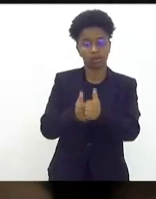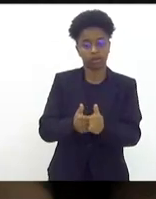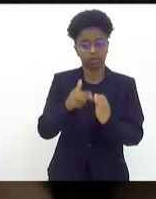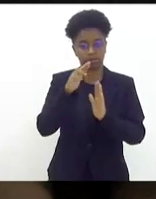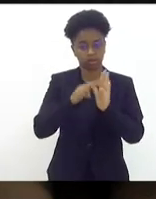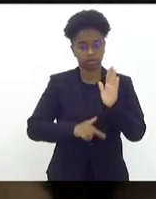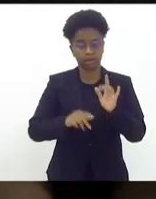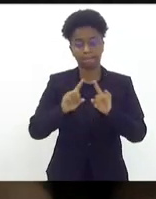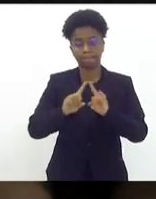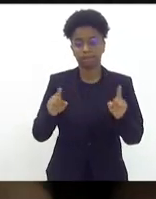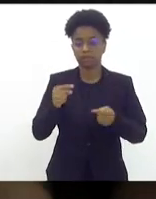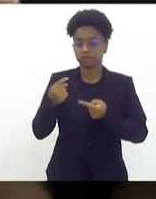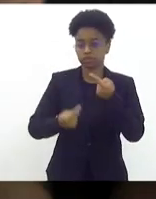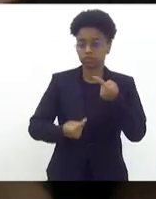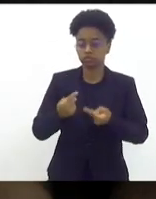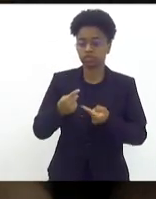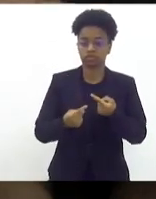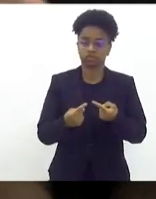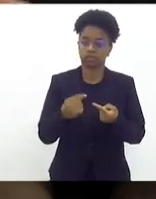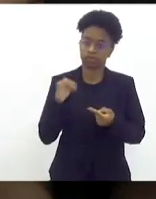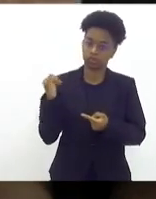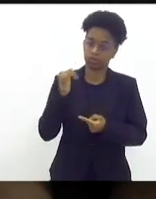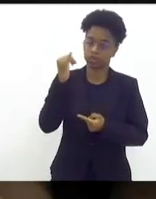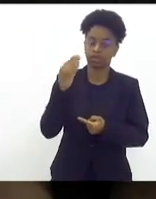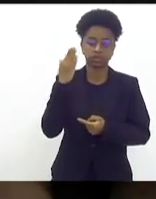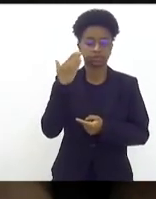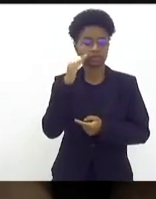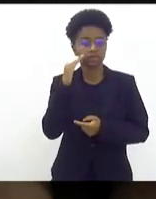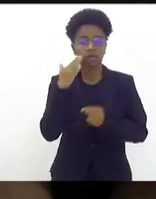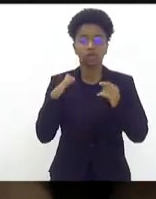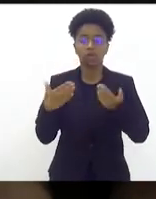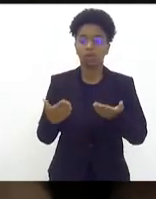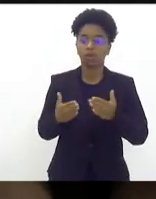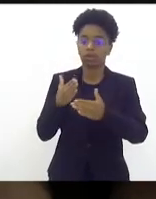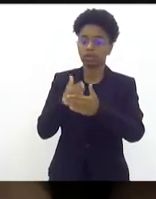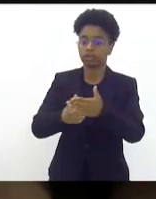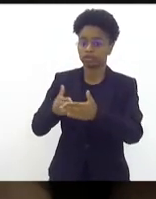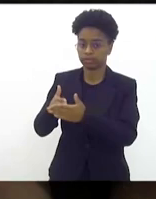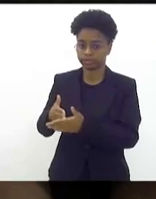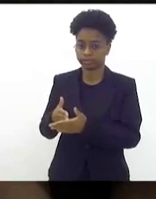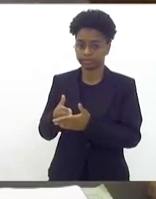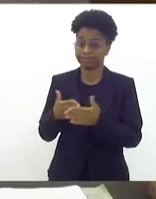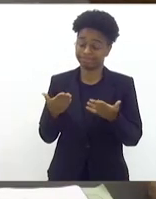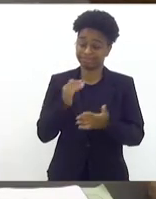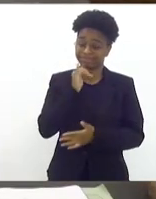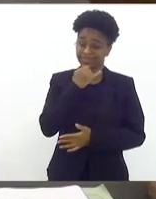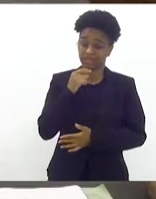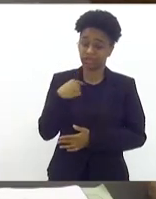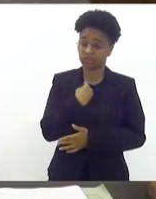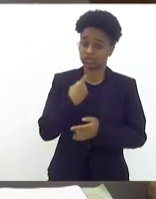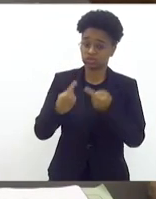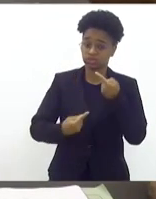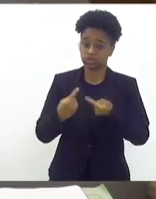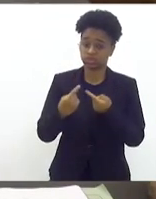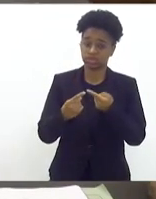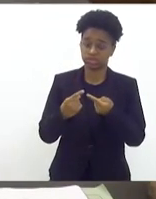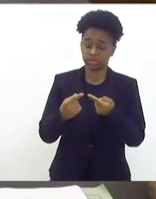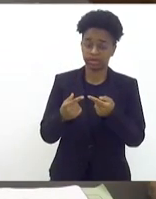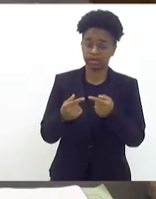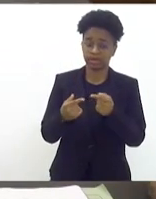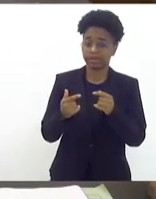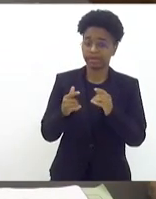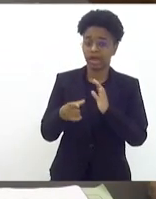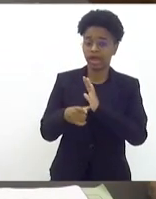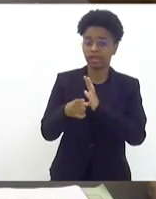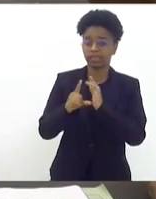era uma discussão salutar. Que limites são esses? Pena que a gente discutiu a matéria pós-recesso, não, senão teria ficado de dever de casa durante o recesso a